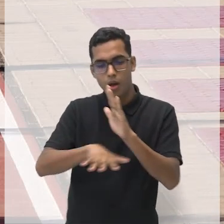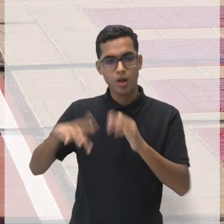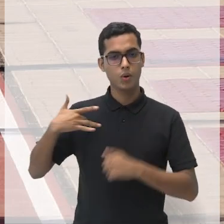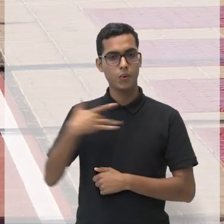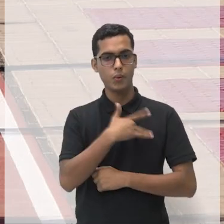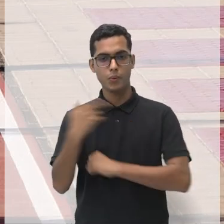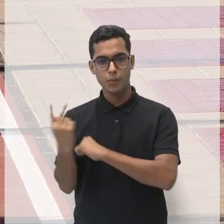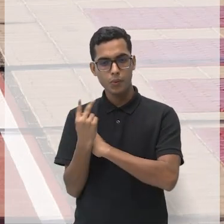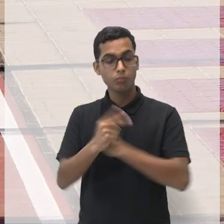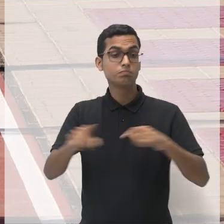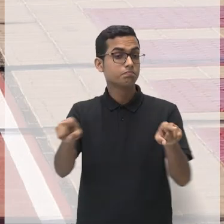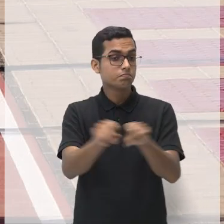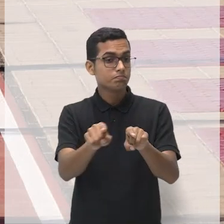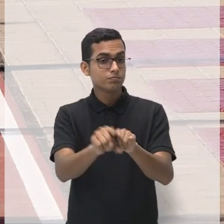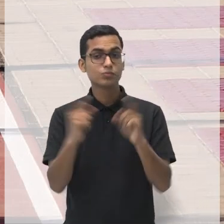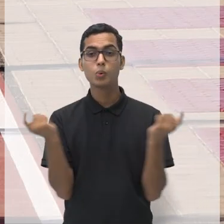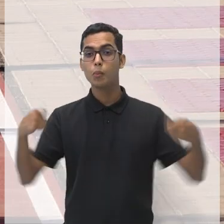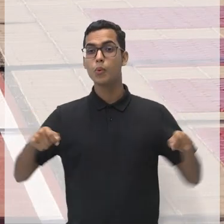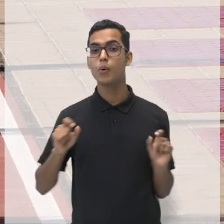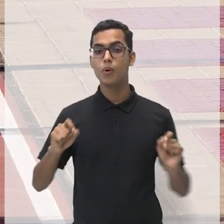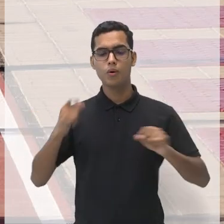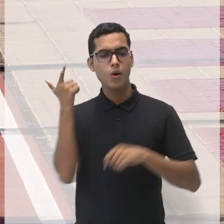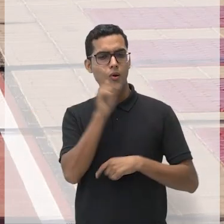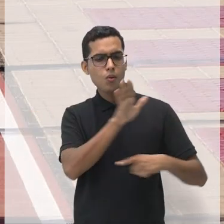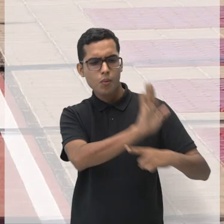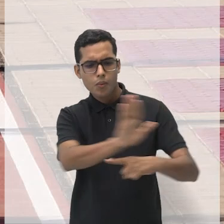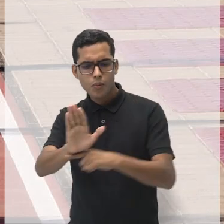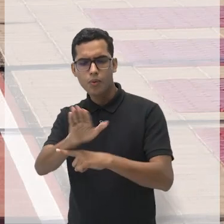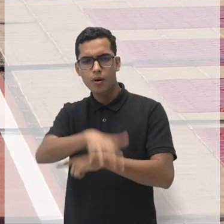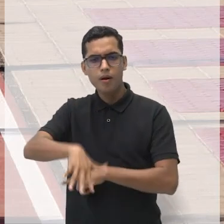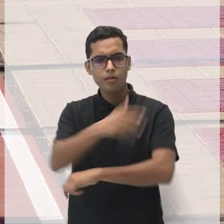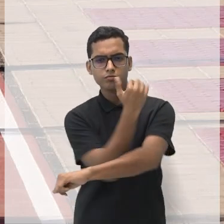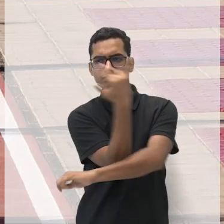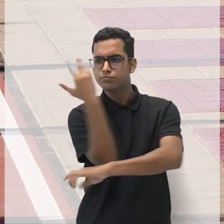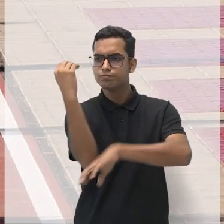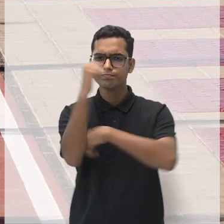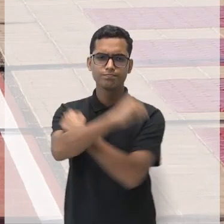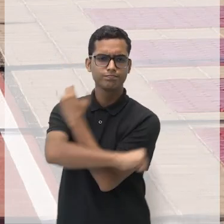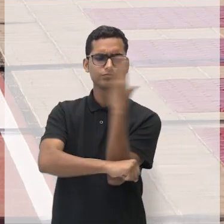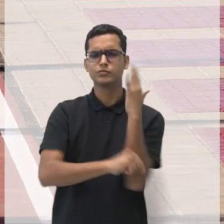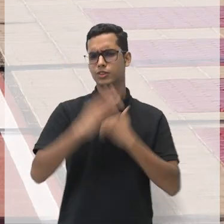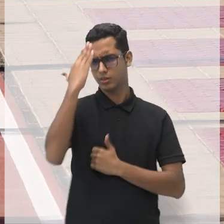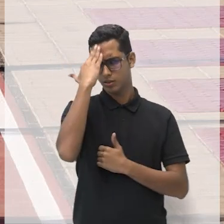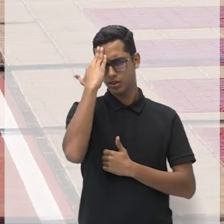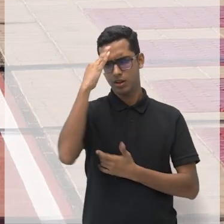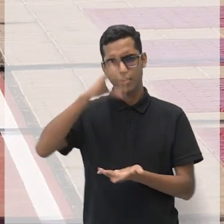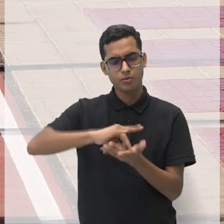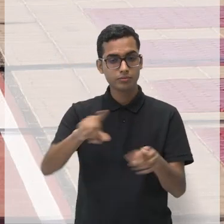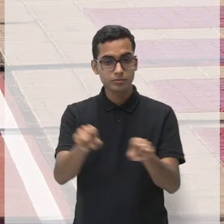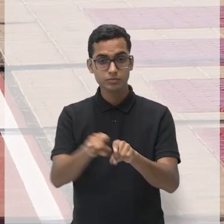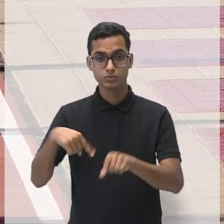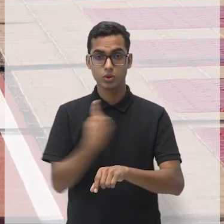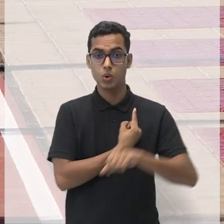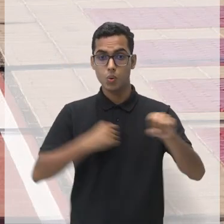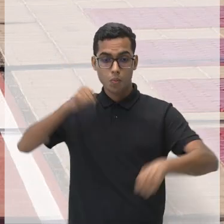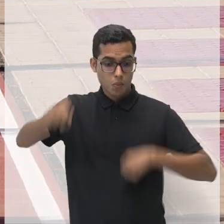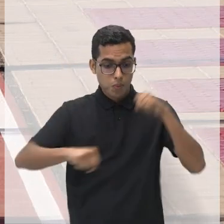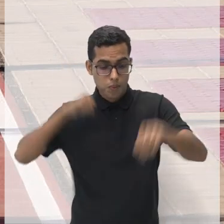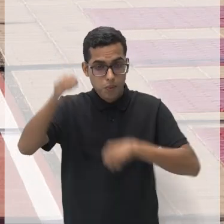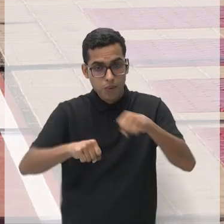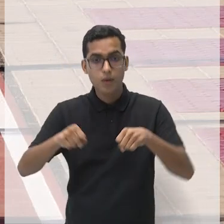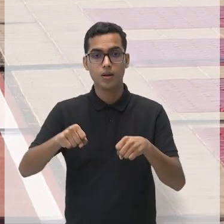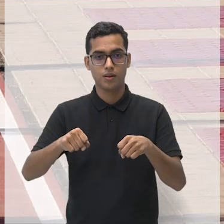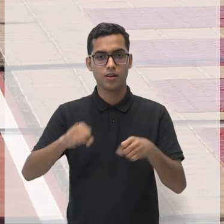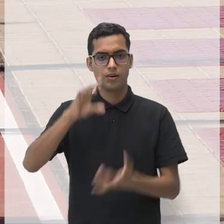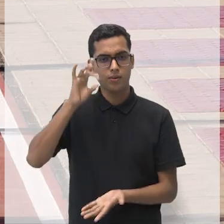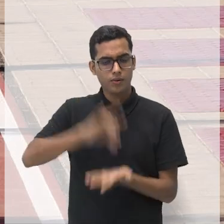nossa saúde, mas também para ajudar o meio ambiente. A gente sabe que quando a gente anda de bike, diferente